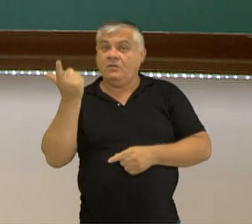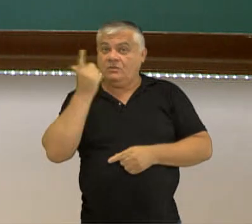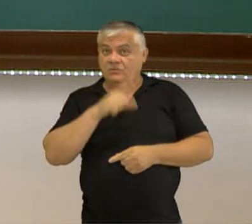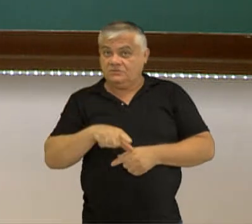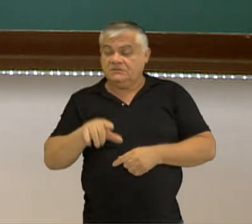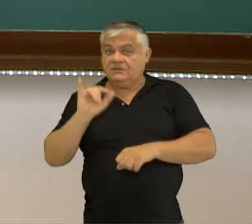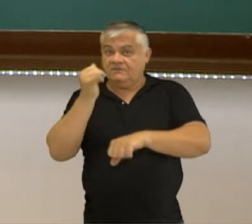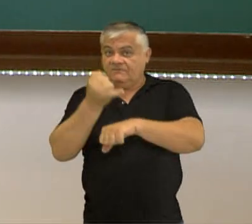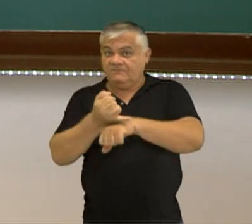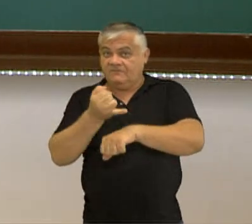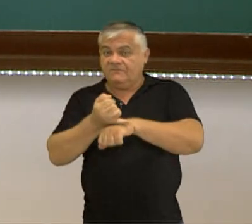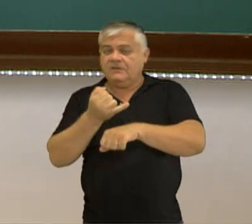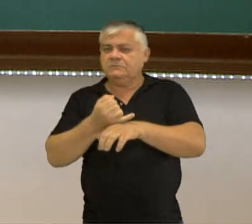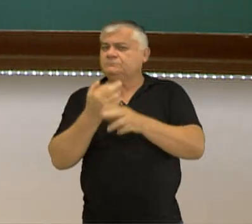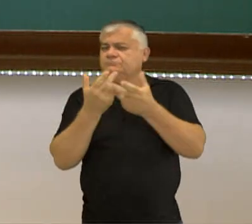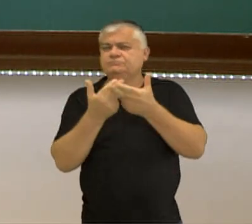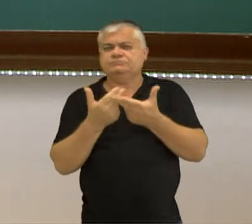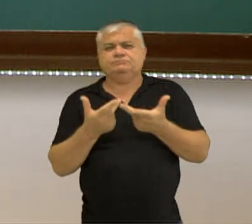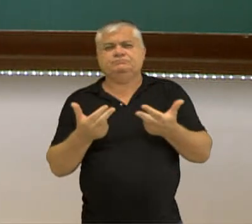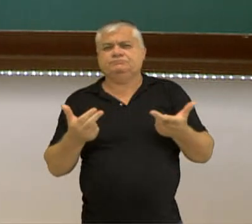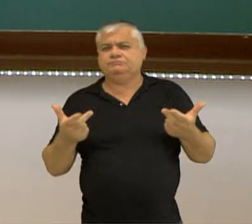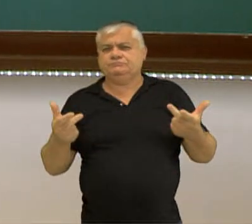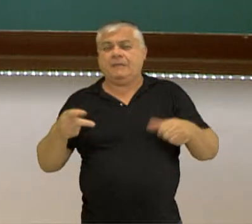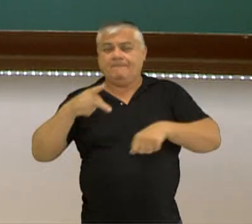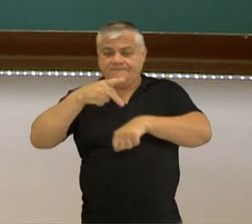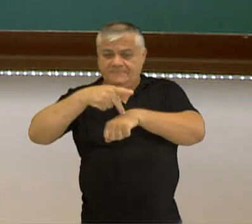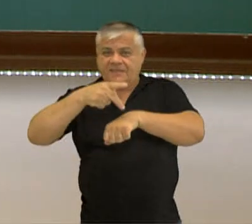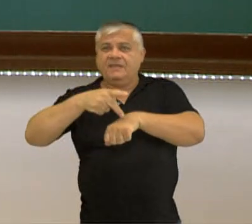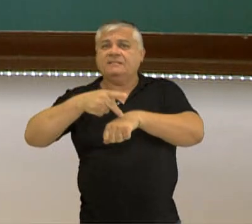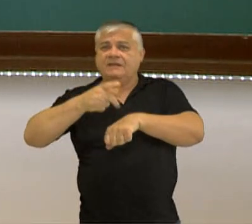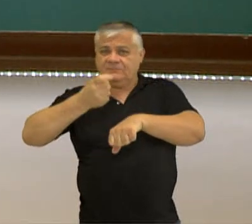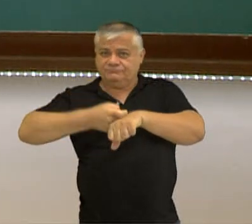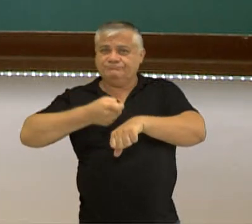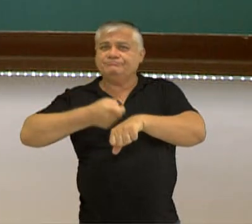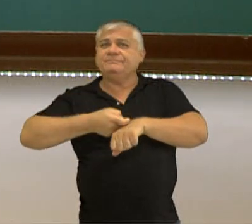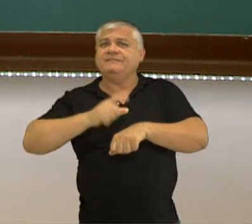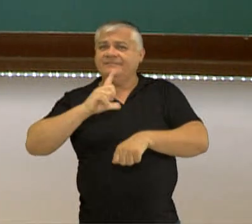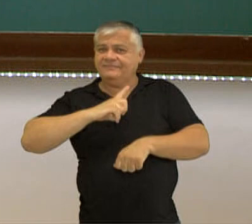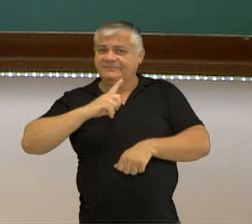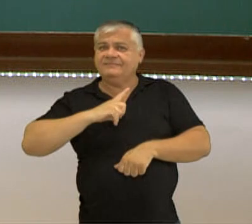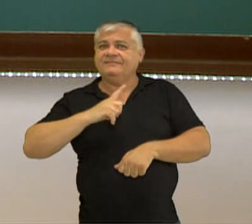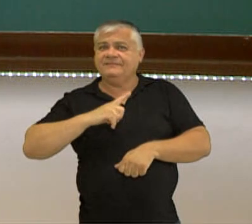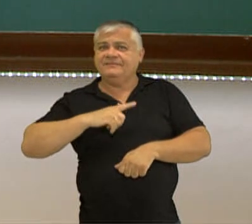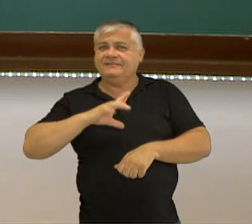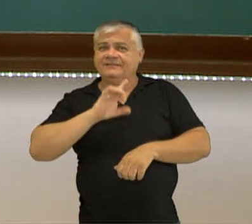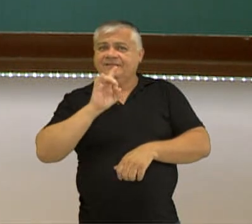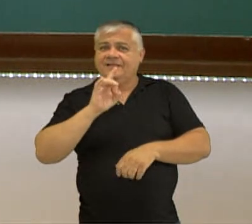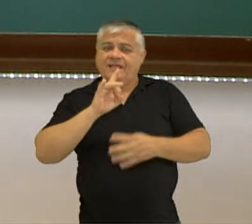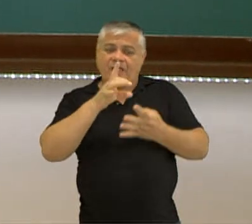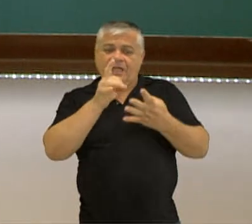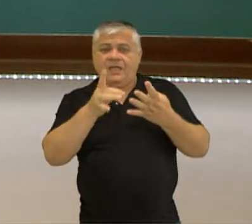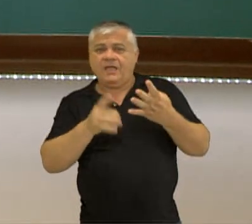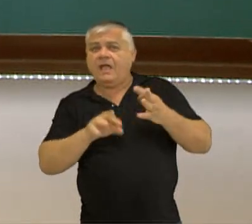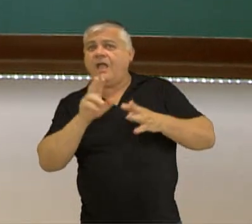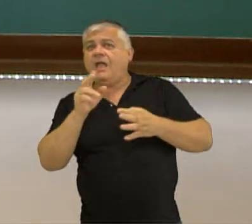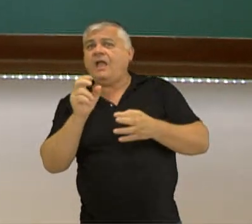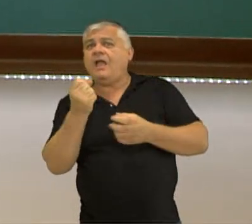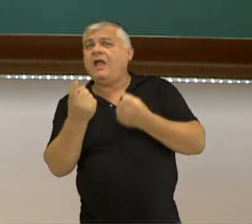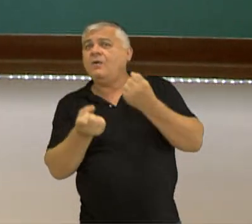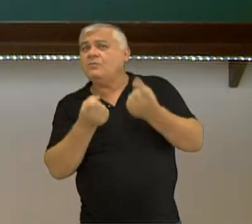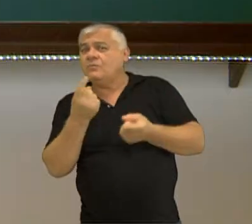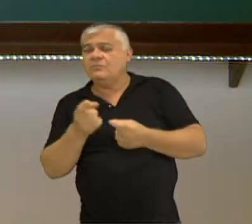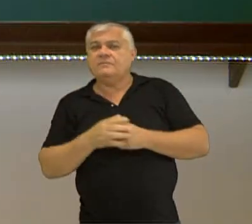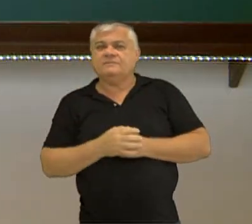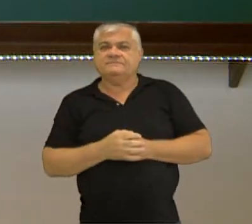encontrar o ferro em determinadas rochas, em determinados tipos de rochas, de pedras. Aqui, por